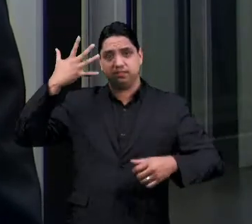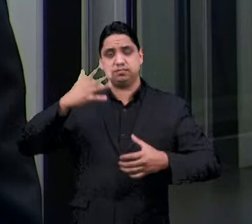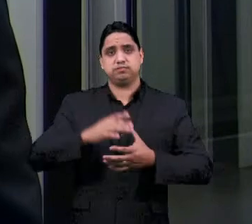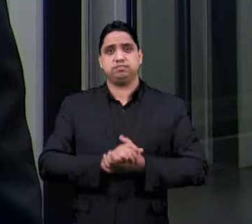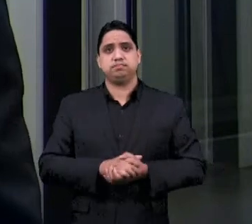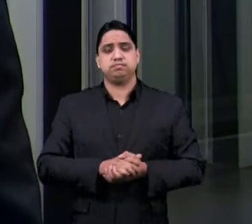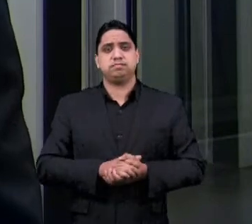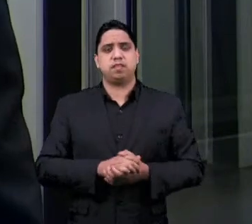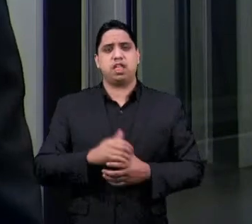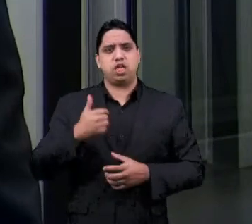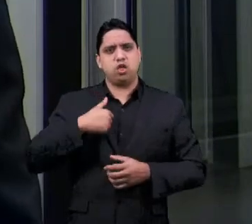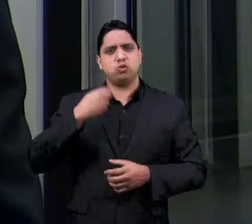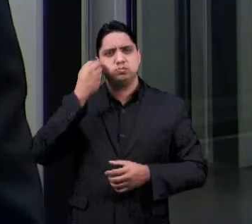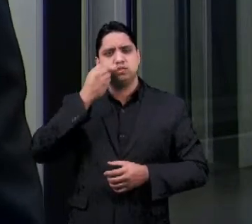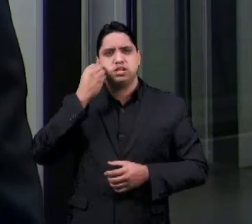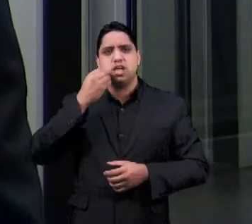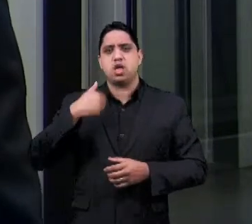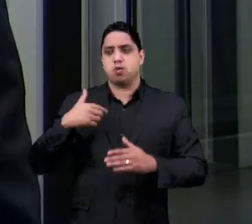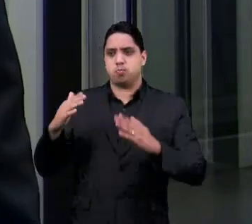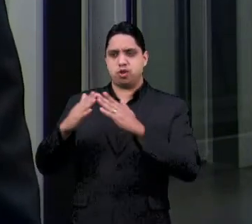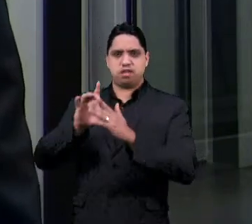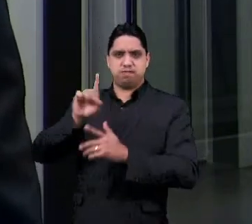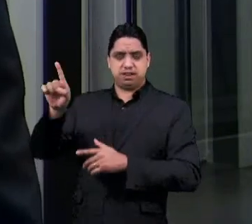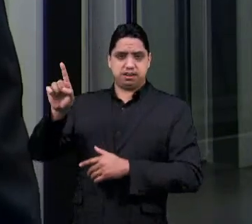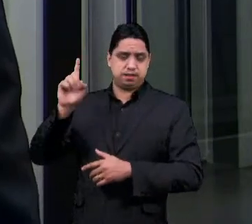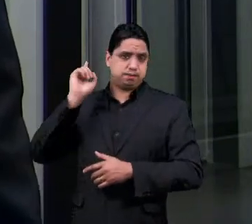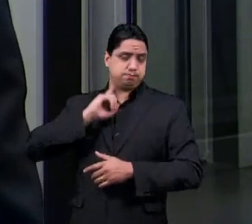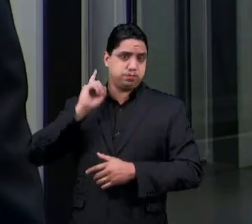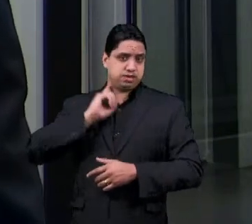E a experiência que eu tive, eu morava em Belo Horizonte,